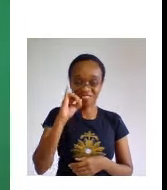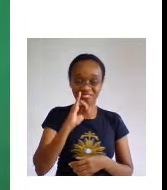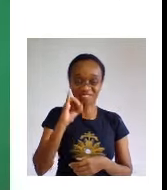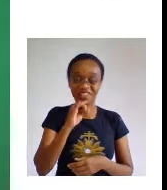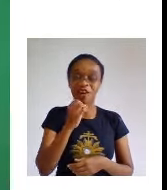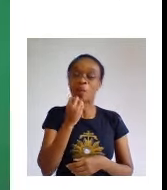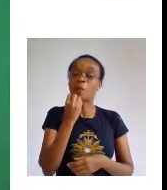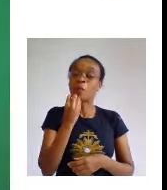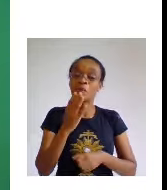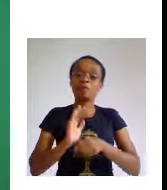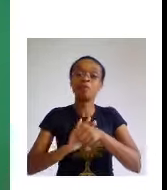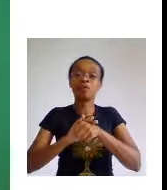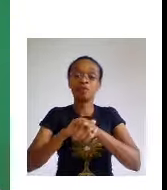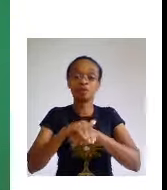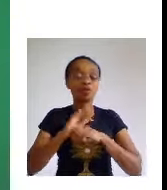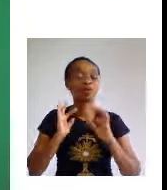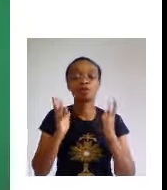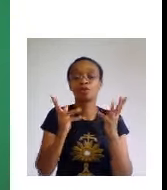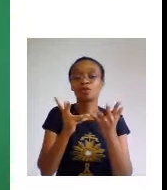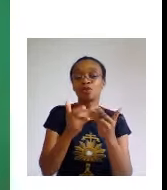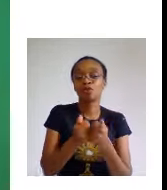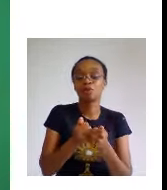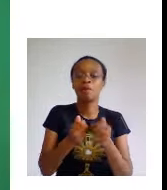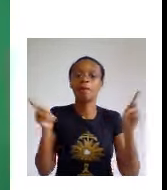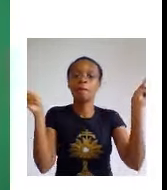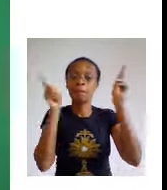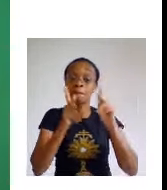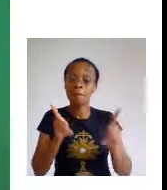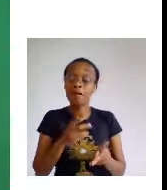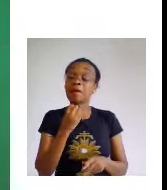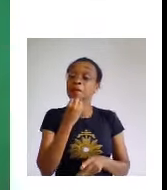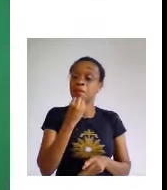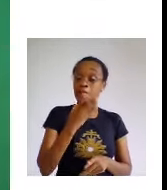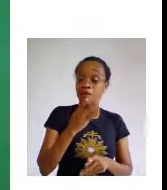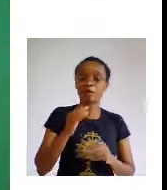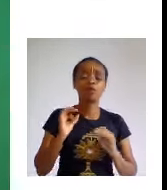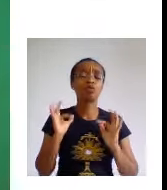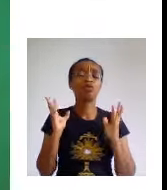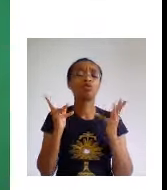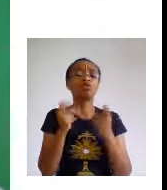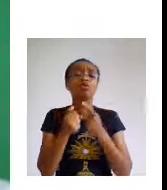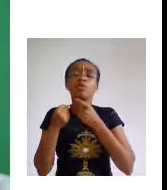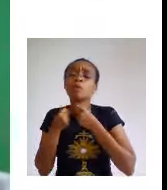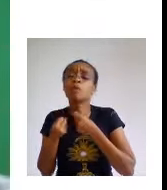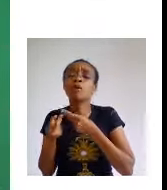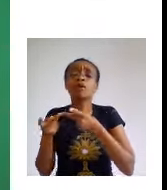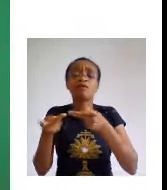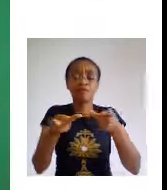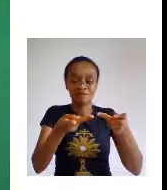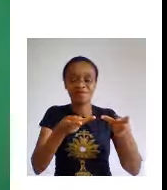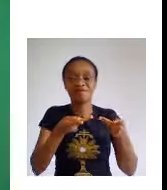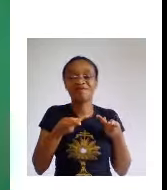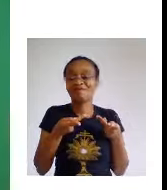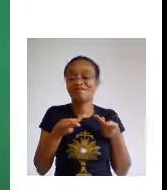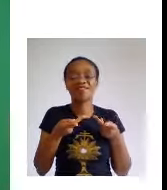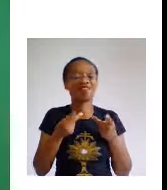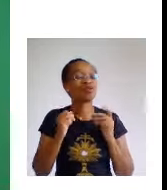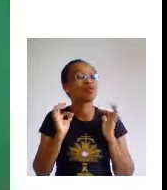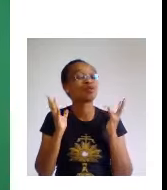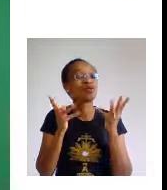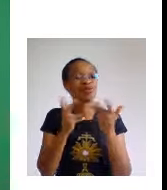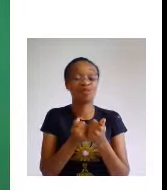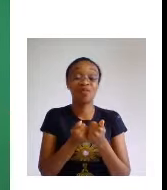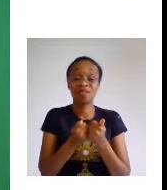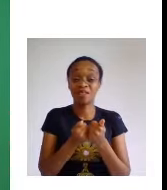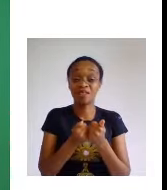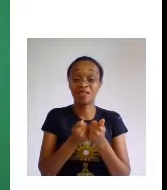Olá, boa noite a todos, paz e bem, sejam todos muito bem-vindas, muito bem-vindos a